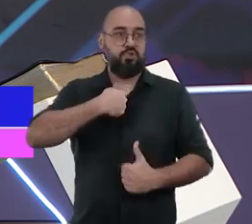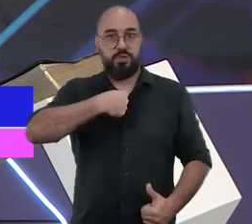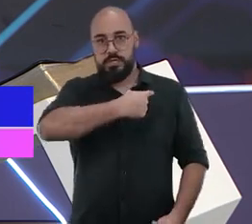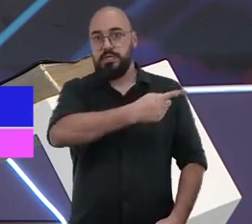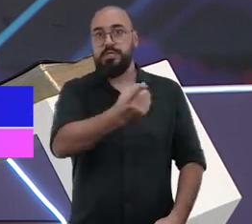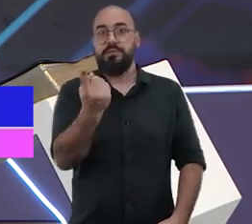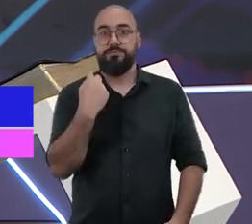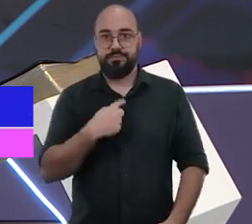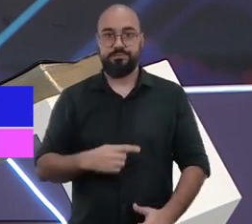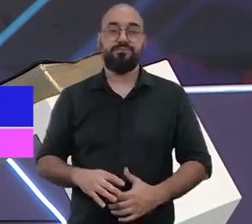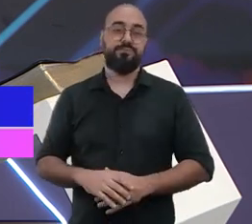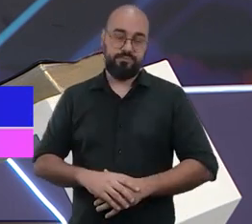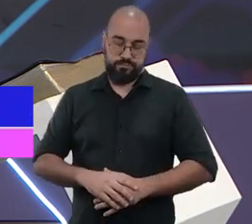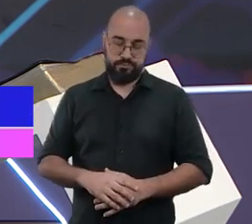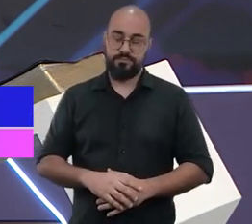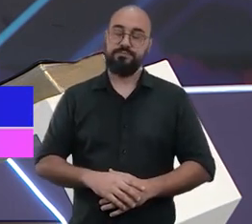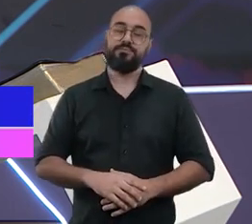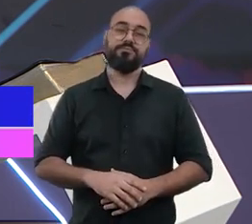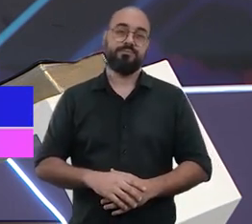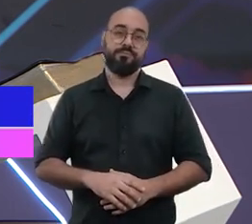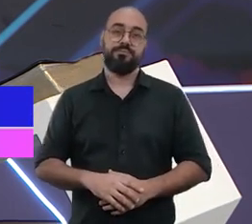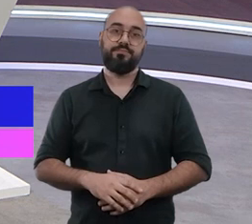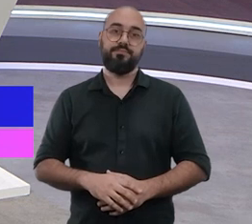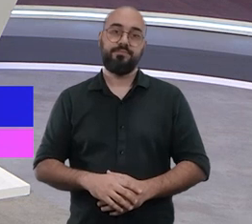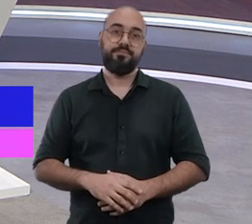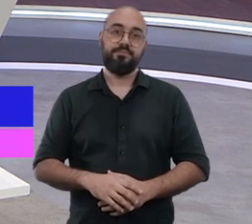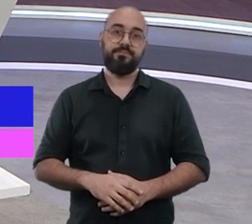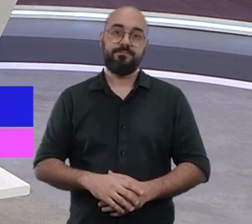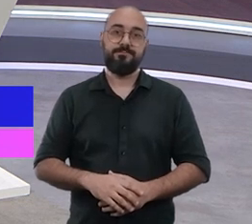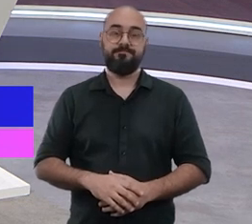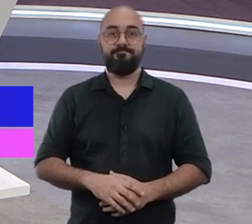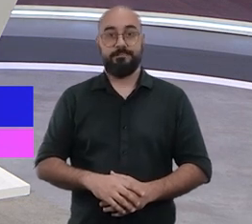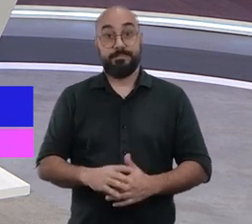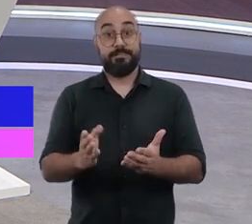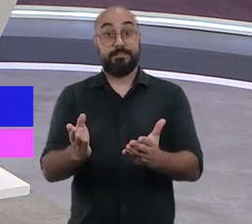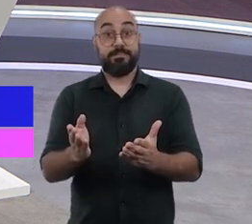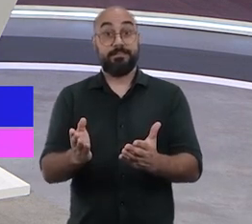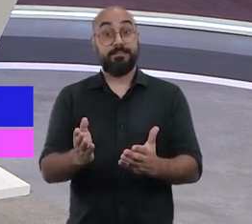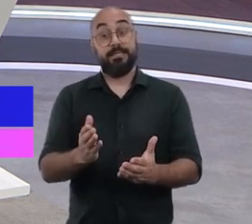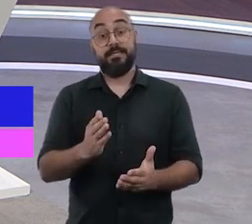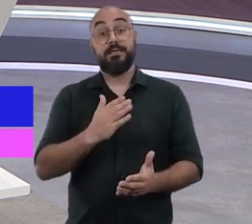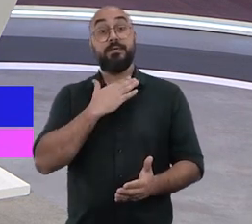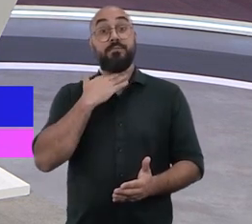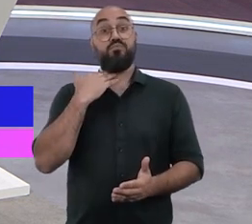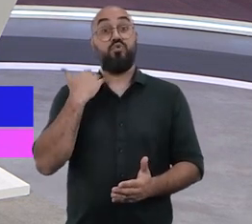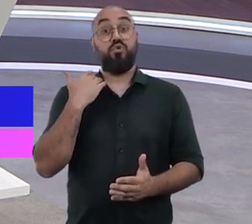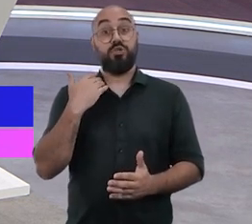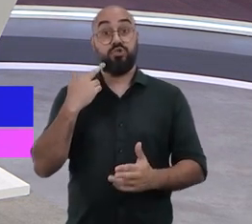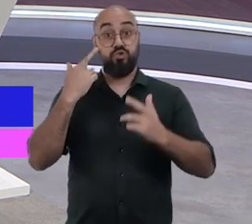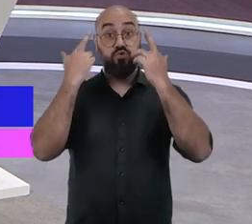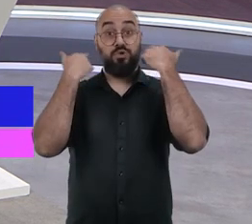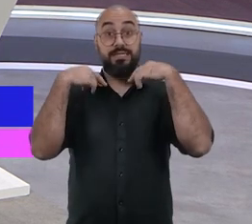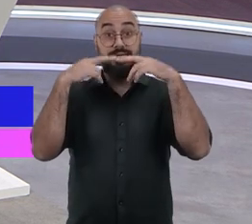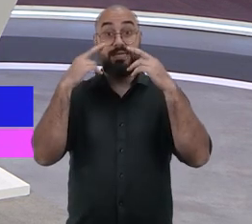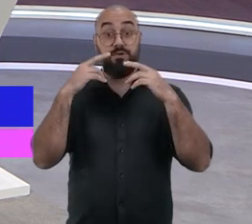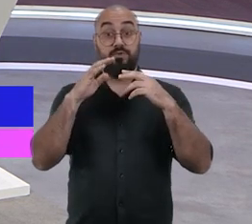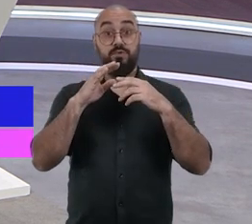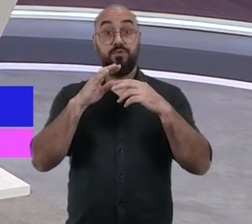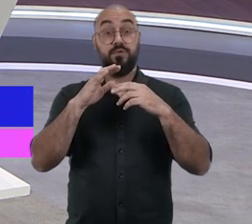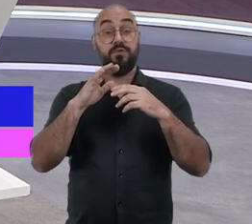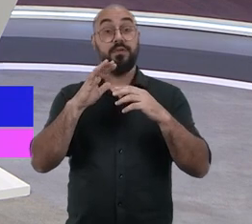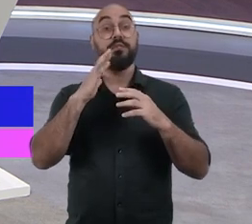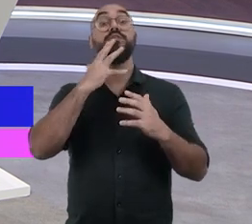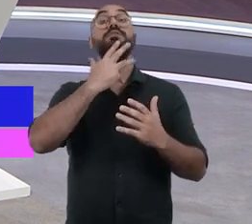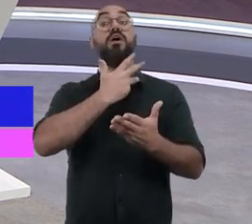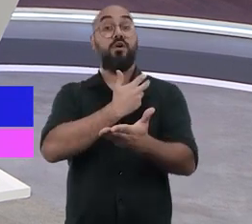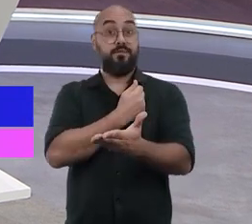que tira o pecado de todo mundo. Era a morte do Cordeiro que representava a salvação.